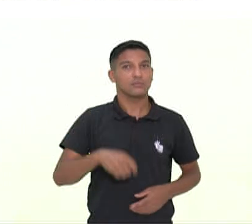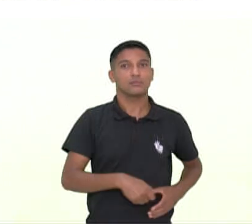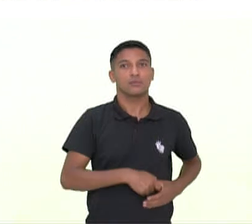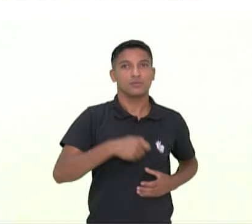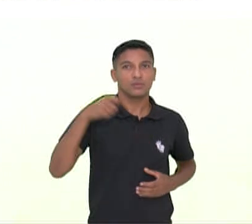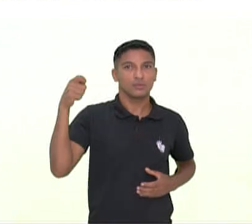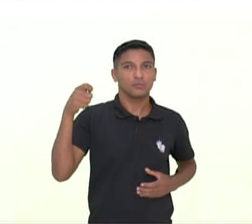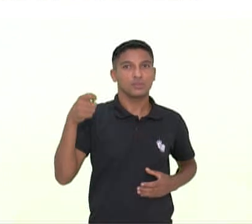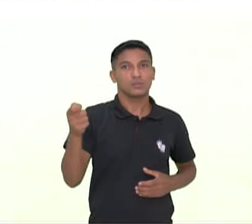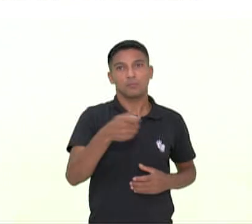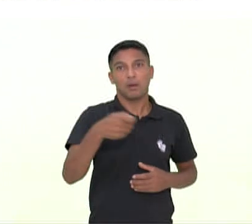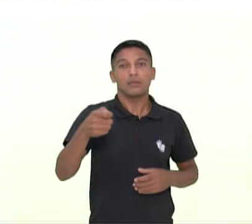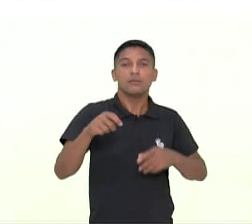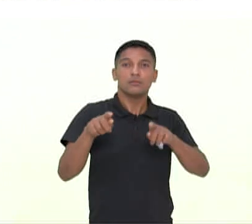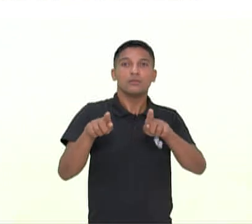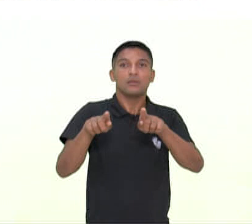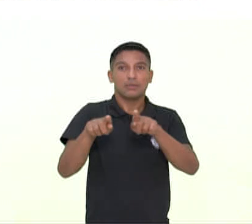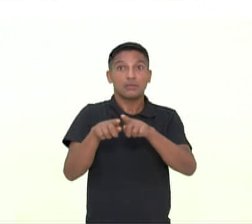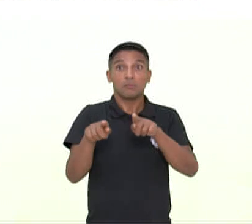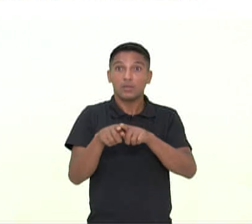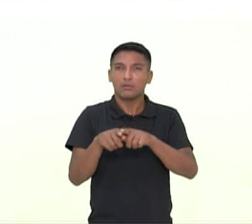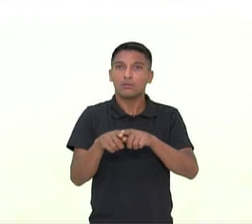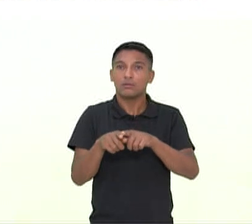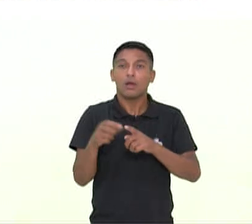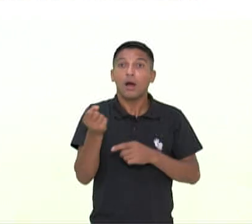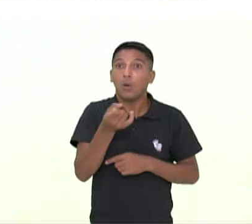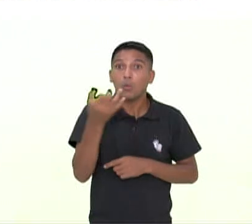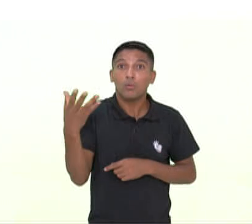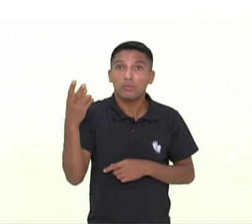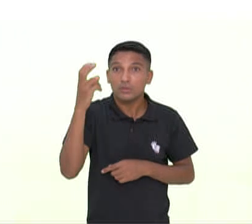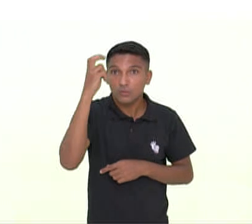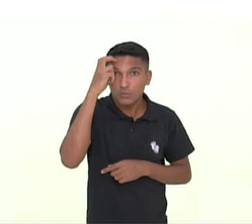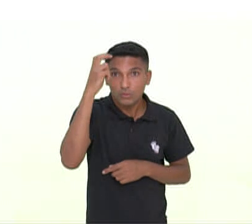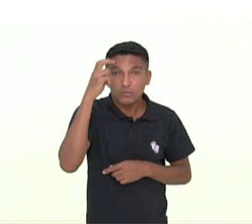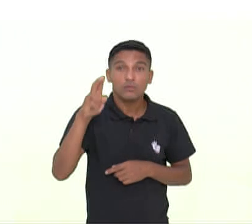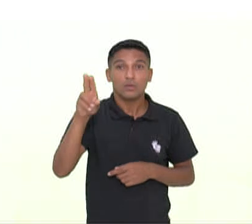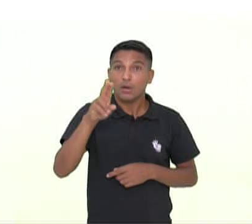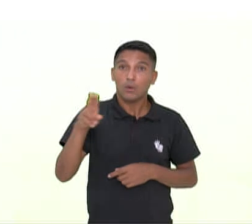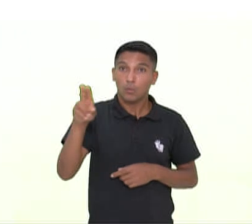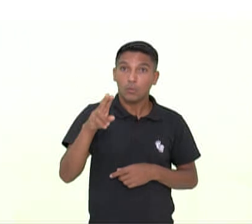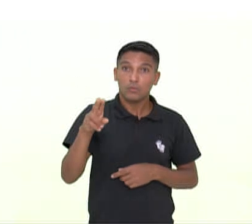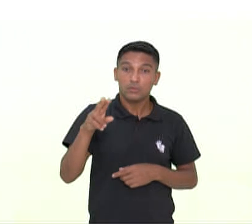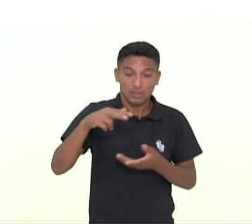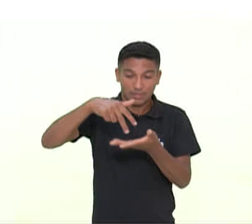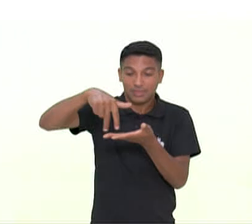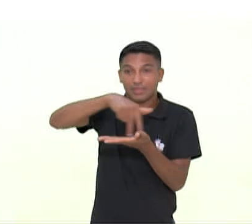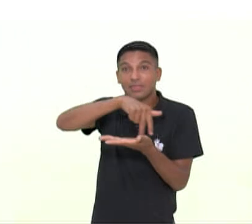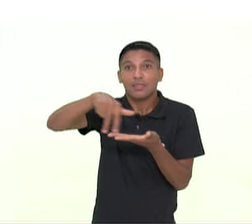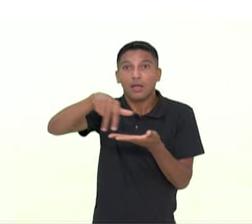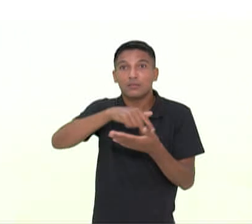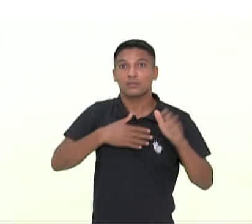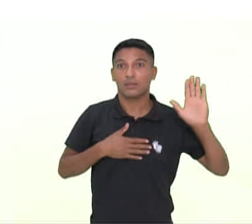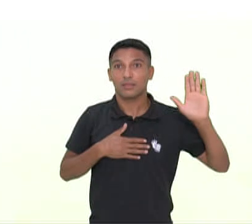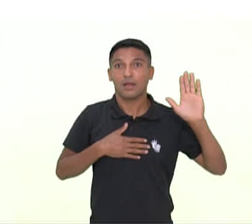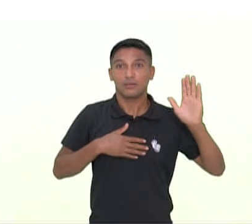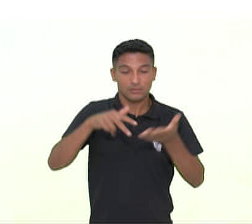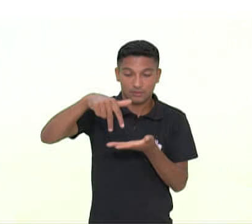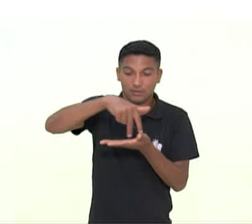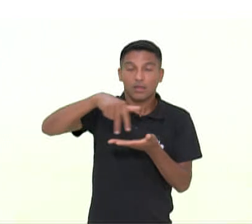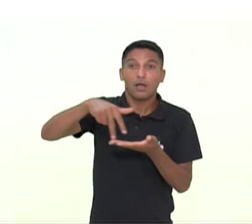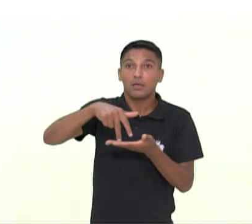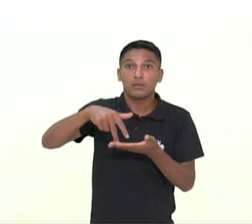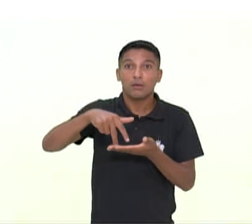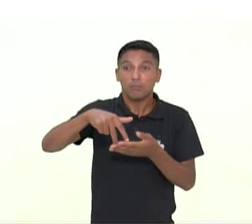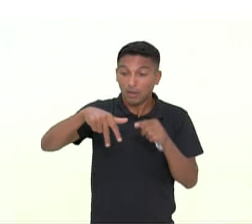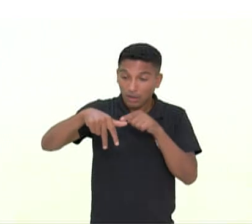tem uma dança específica como a utilização de uma espada né que um tipo de água e naturalmente as espadas